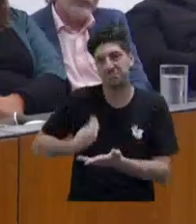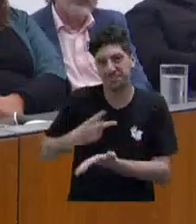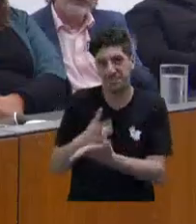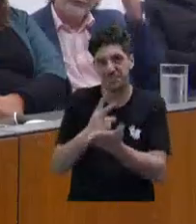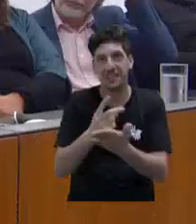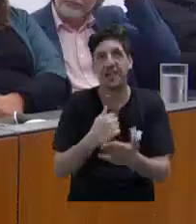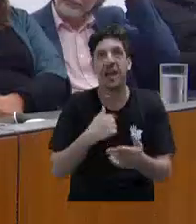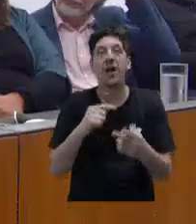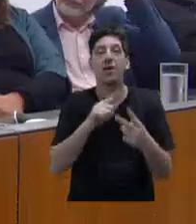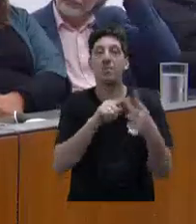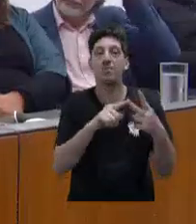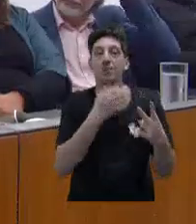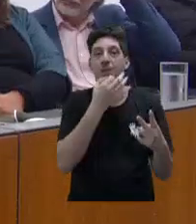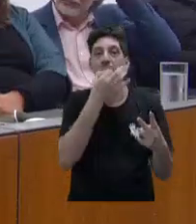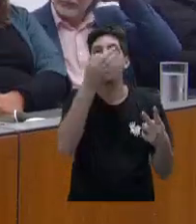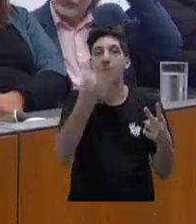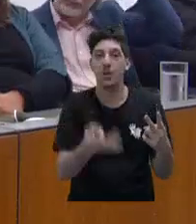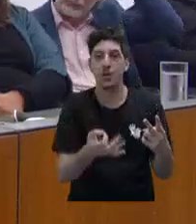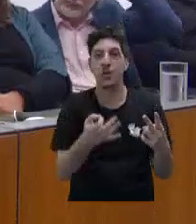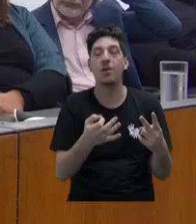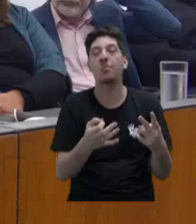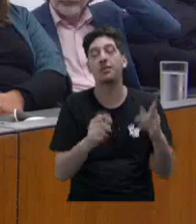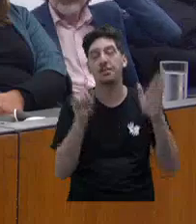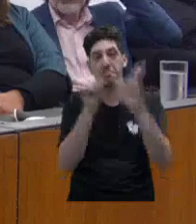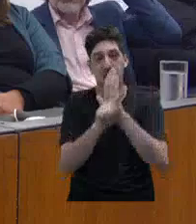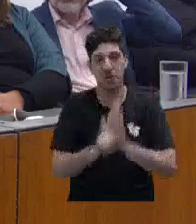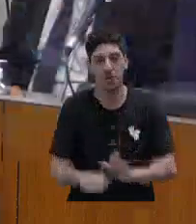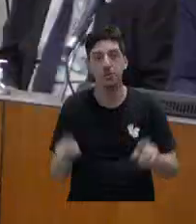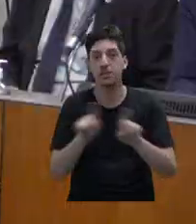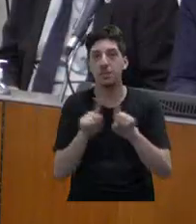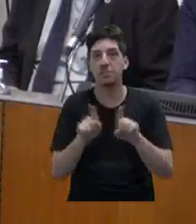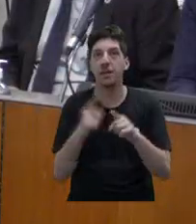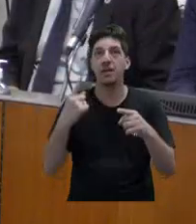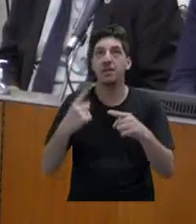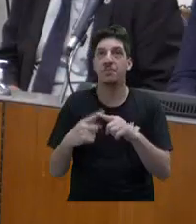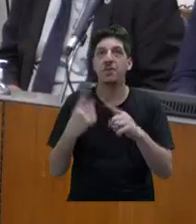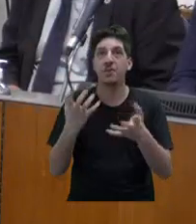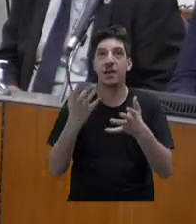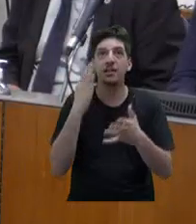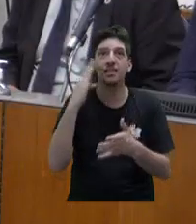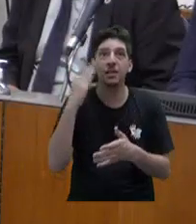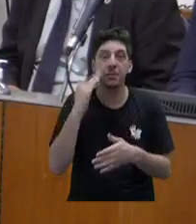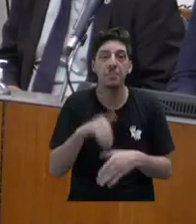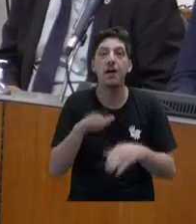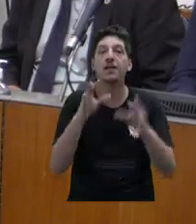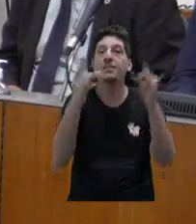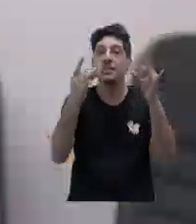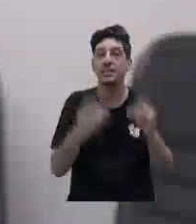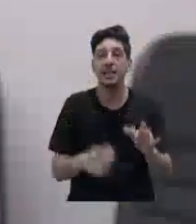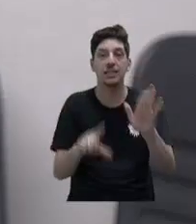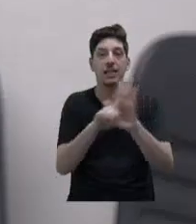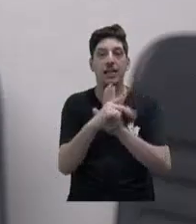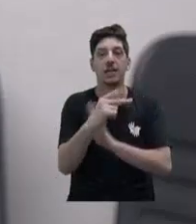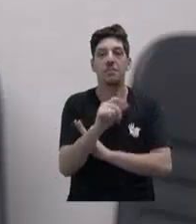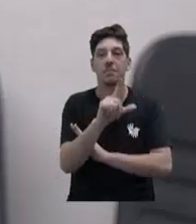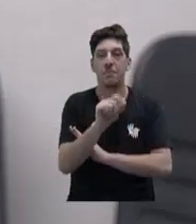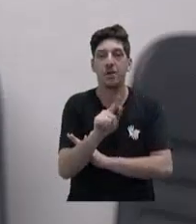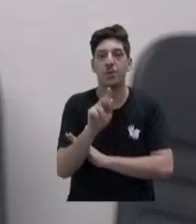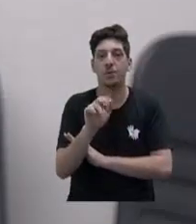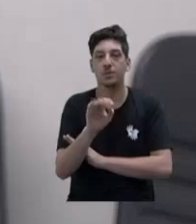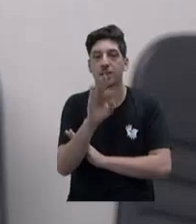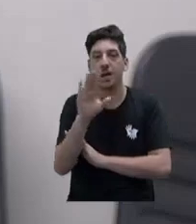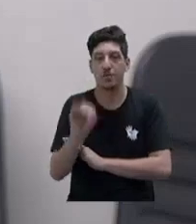fazer 2 perguntas bem objetivas, porque, ao andar da carruagem, eu queria saber um pouco mais sobre a Lei Paulo Gustavo, mas muitas perguntas já